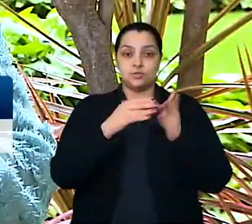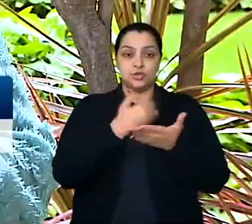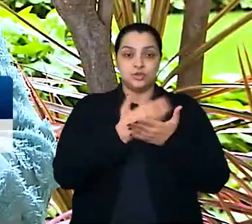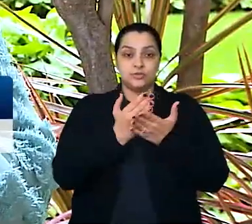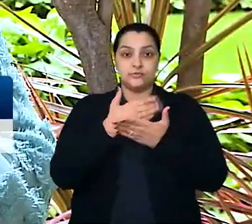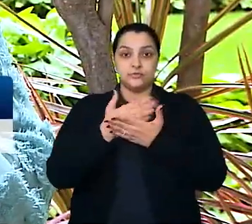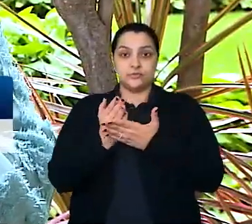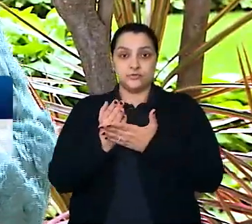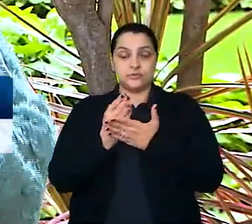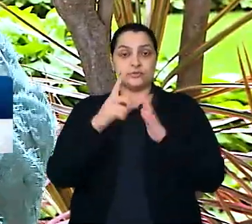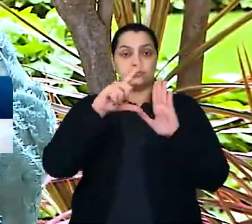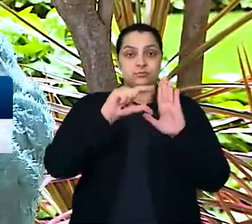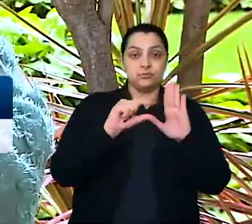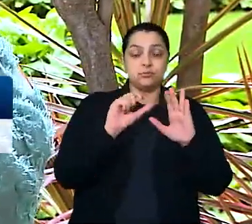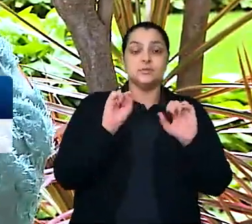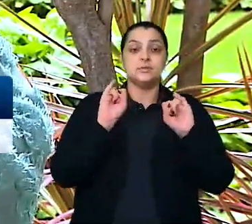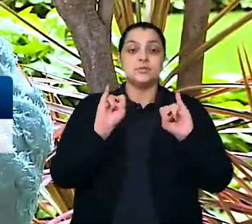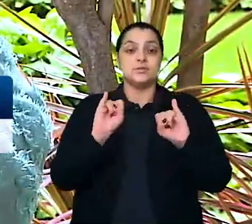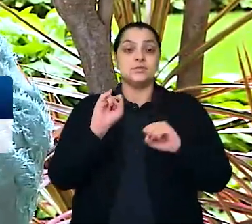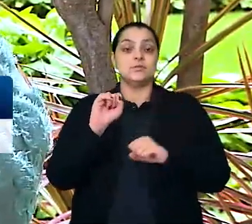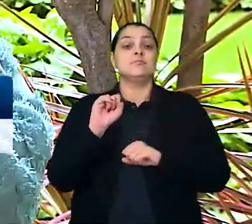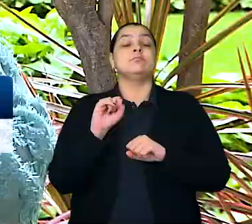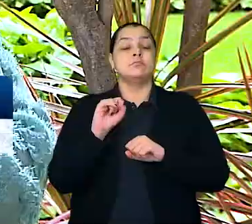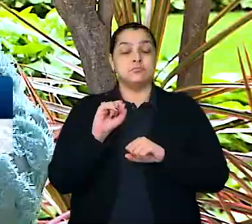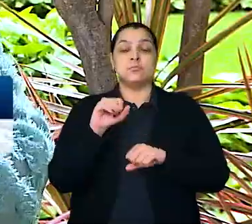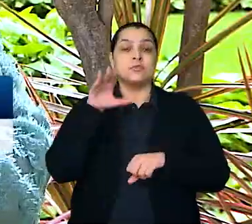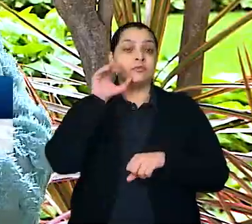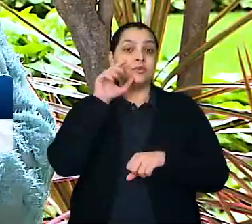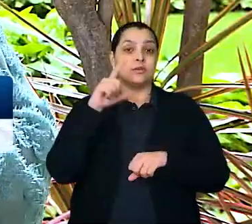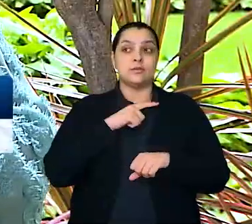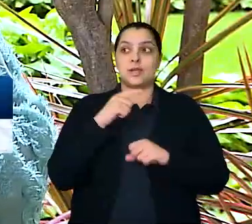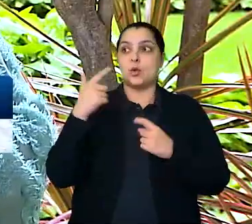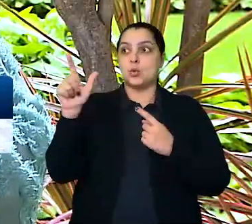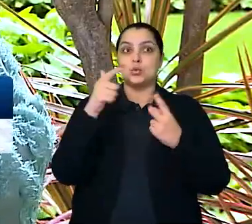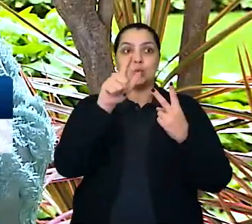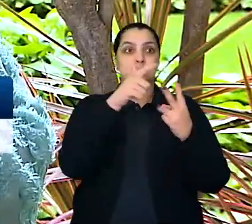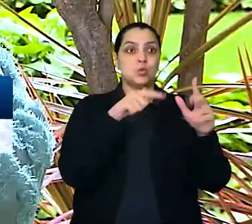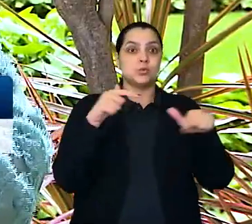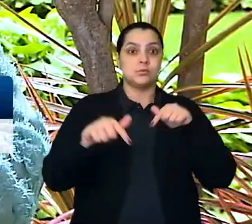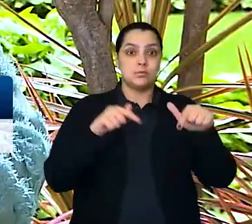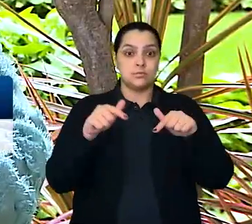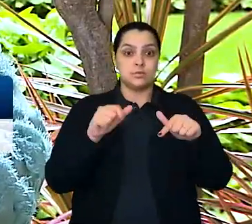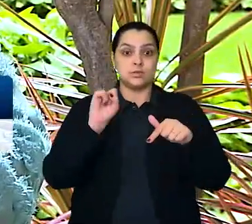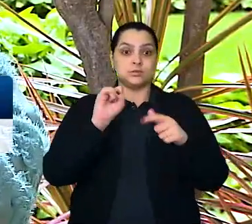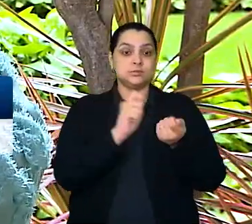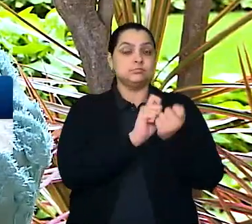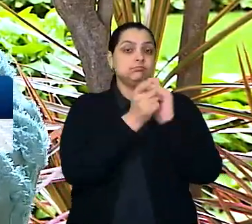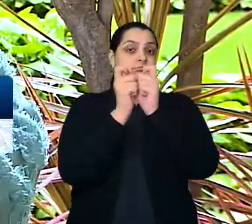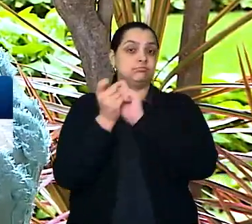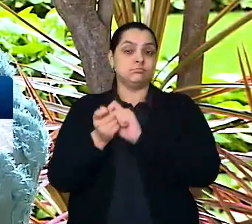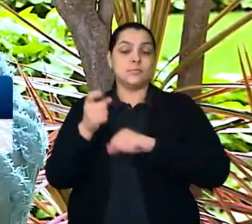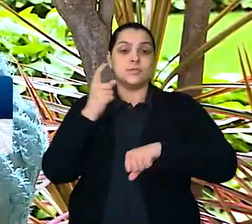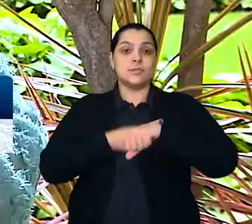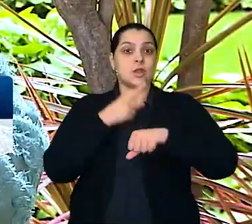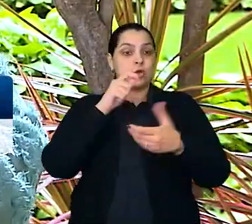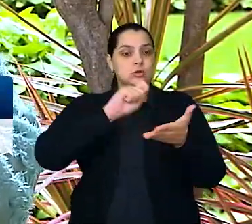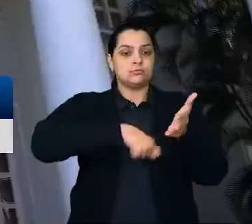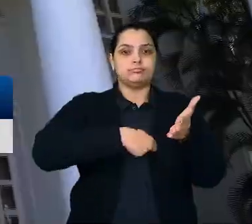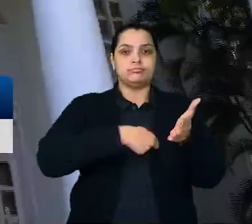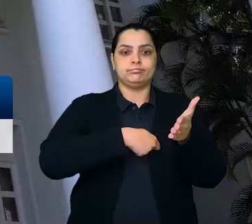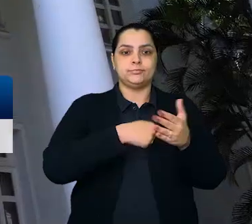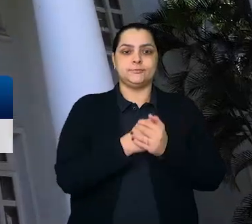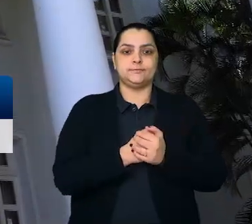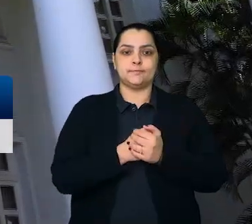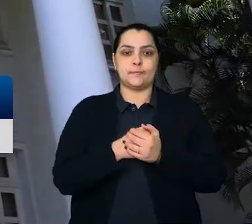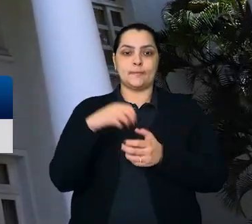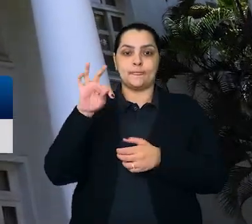só seria possível se o empregado tivesse mais de um emprego e se isso fosse ajustado no momento da contratação.